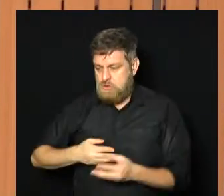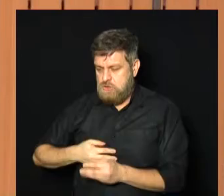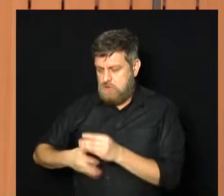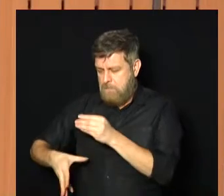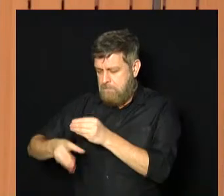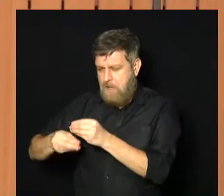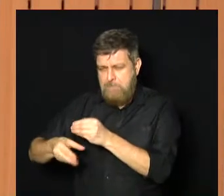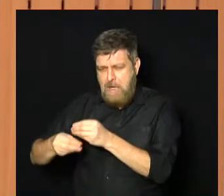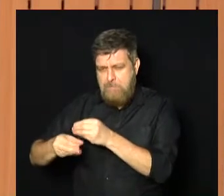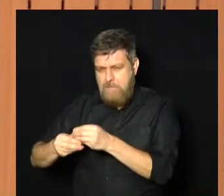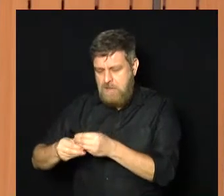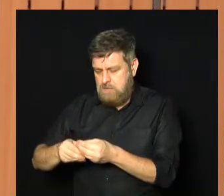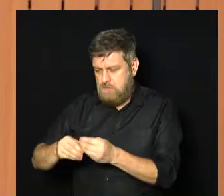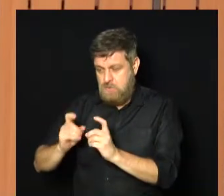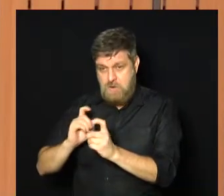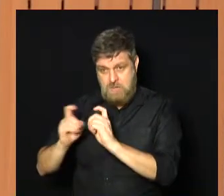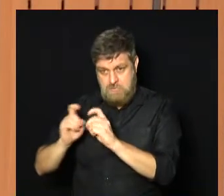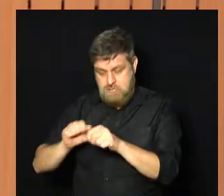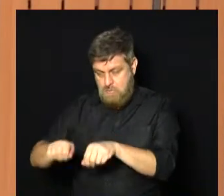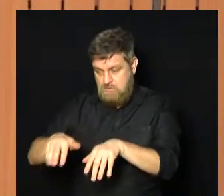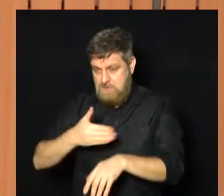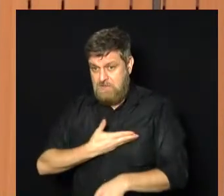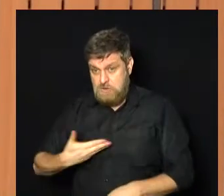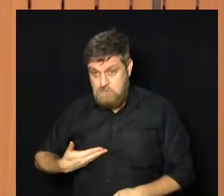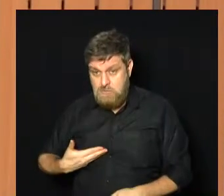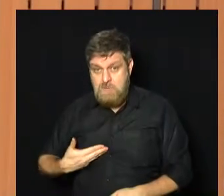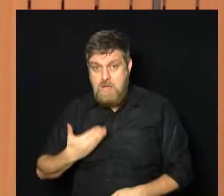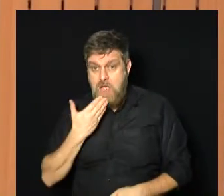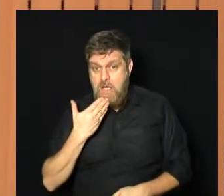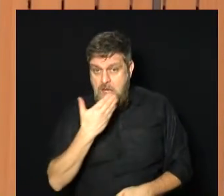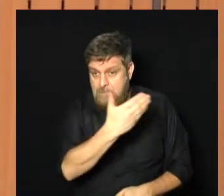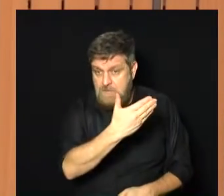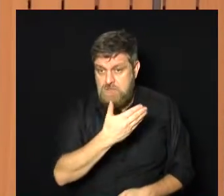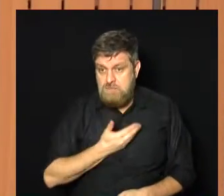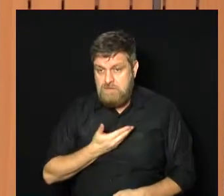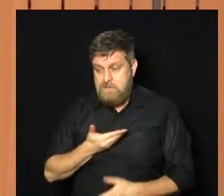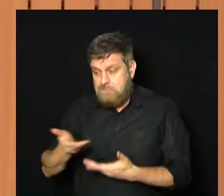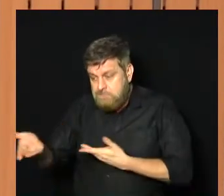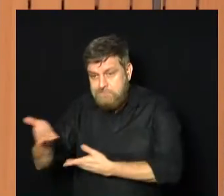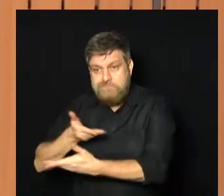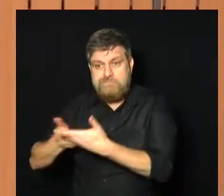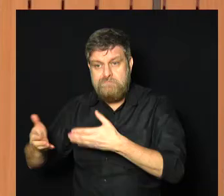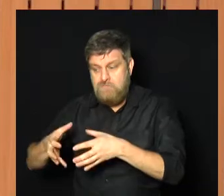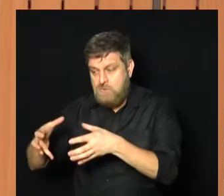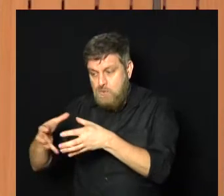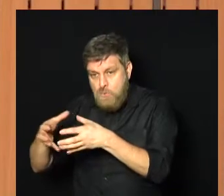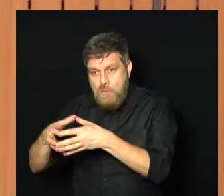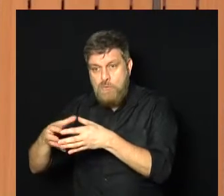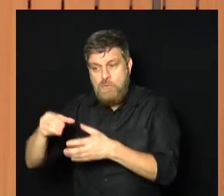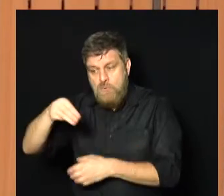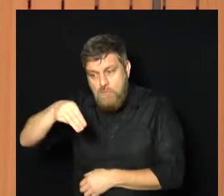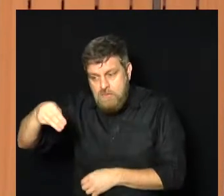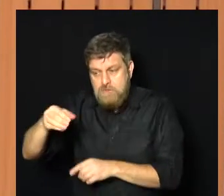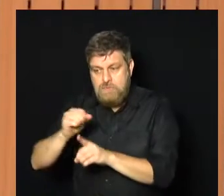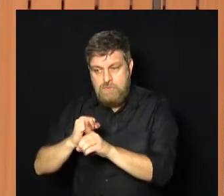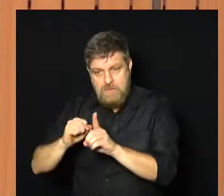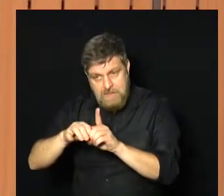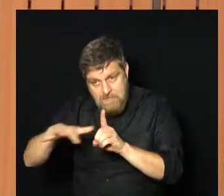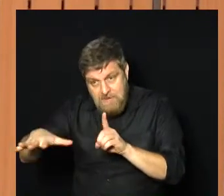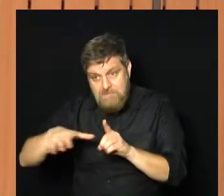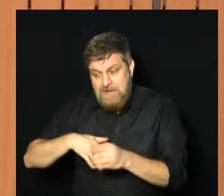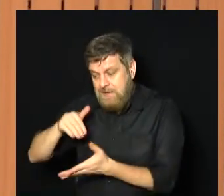né, solicitando que o diálogo se restabeleça com a comissão e pedindo uma nova